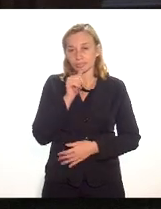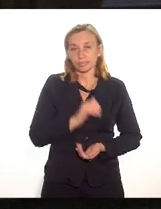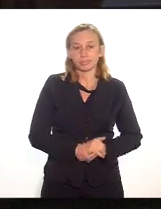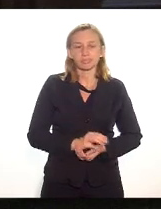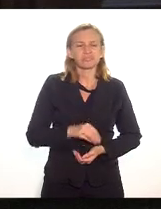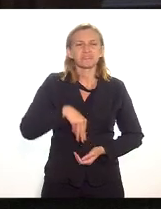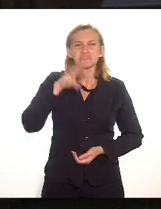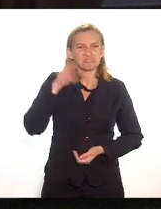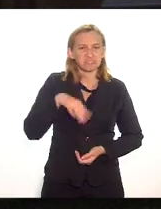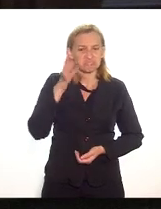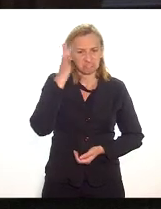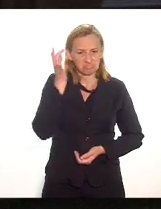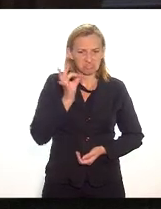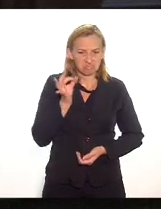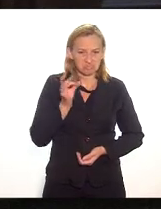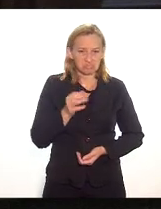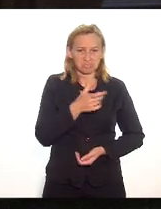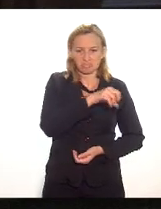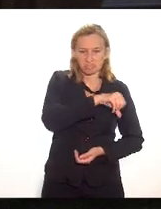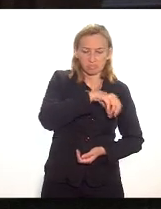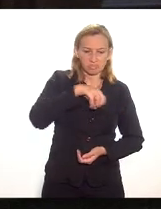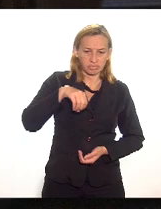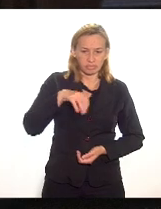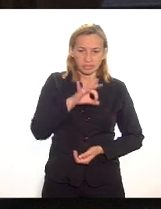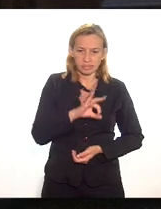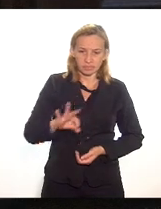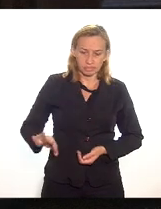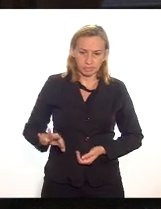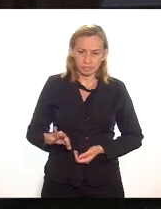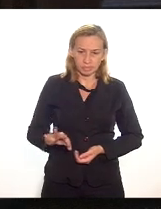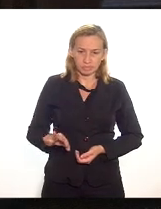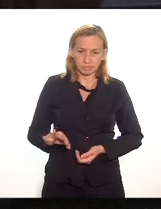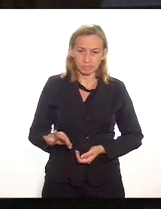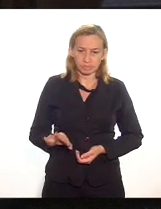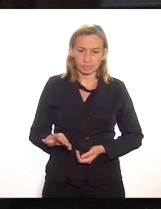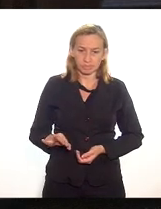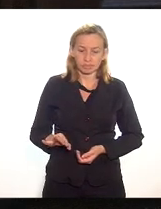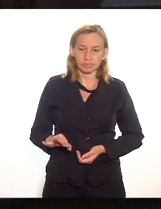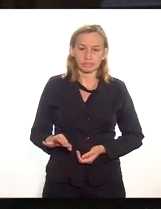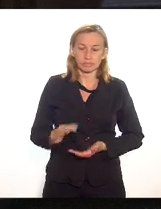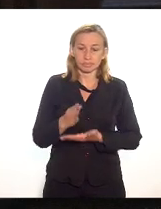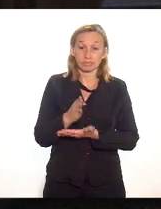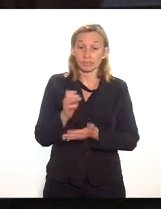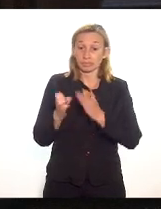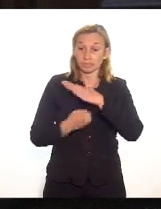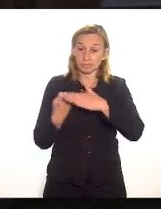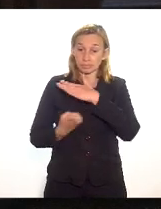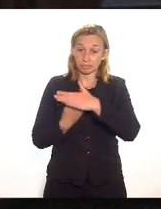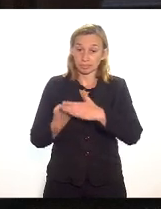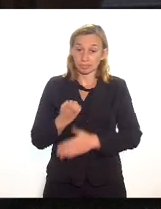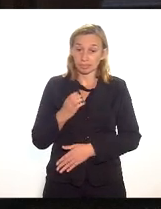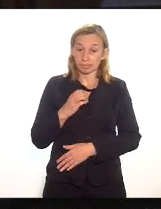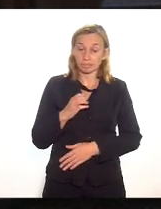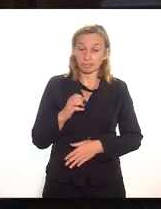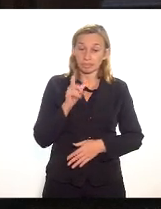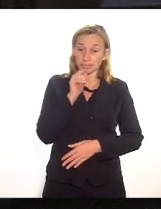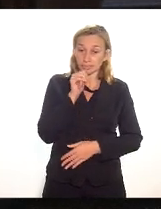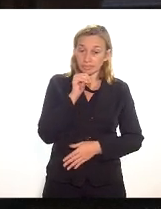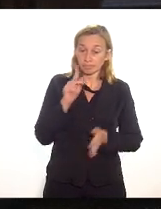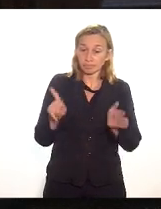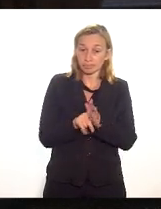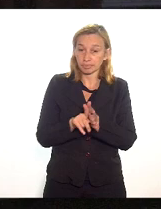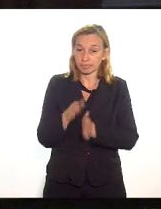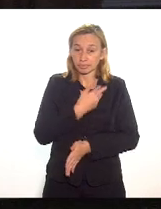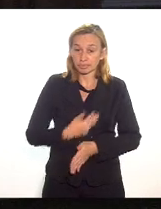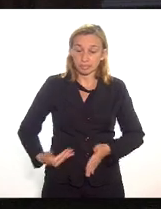não sabe, 90% da SEDAI é do governo. Se a SEDAI está ruim, se a